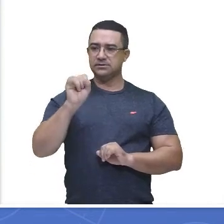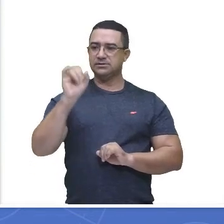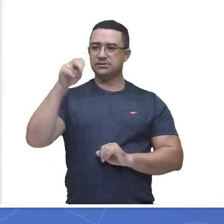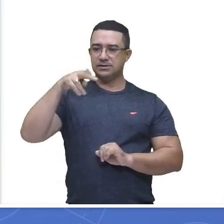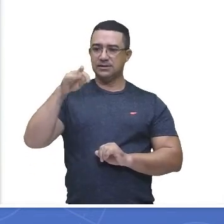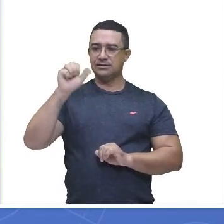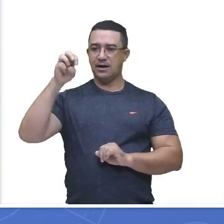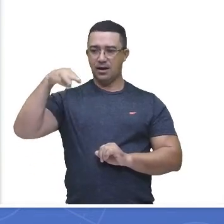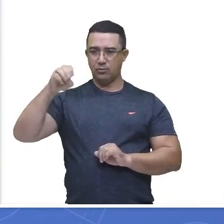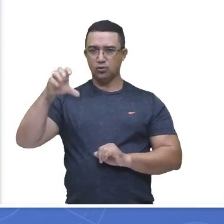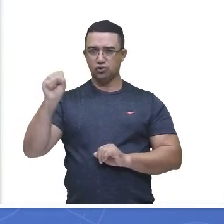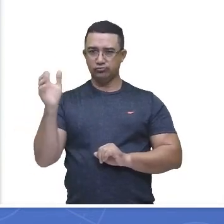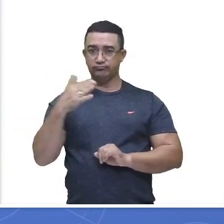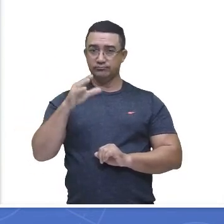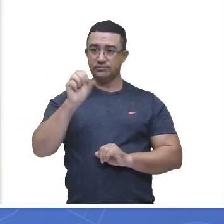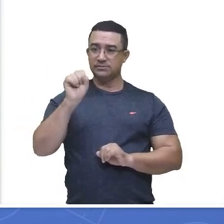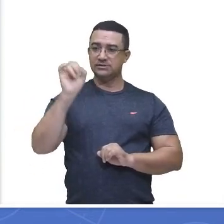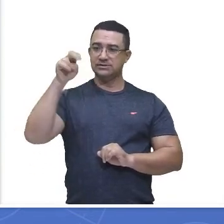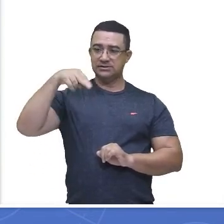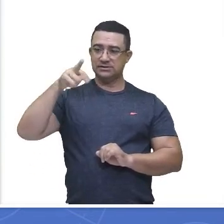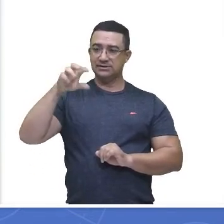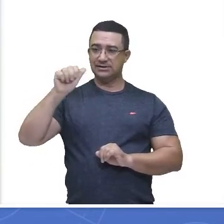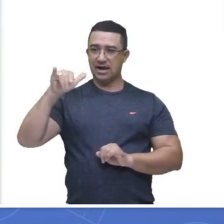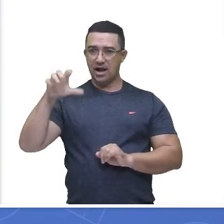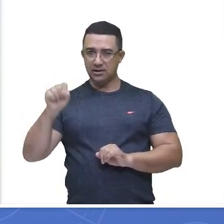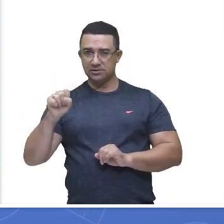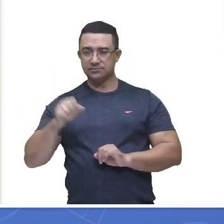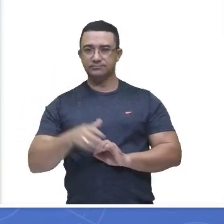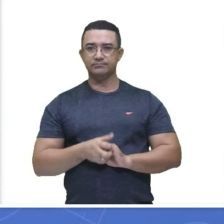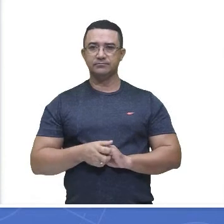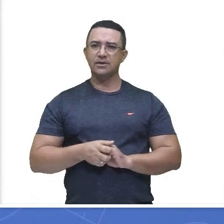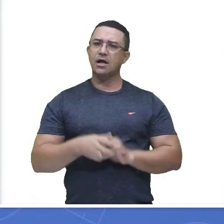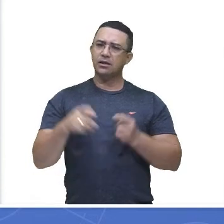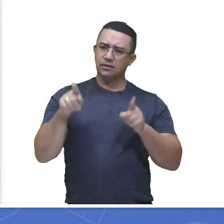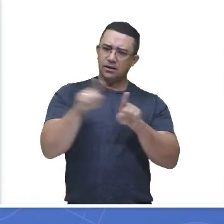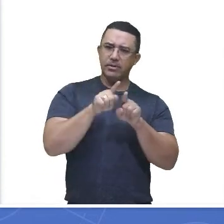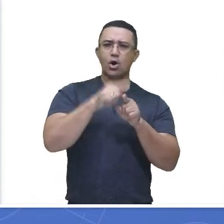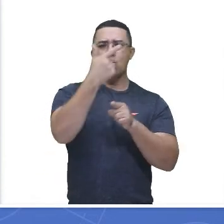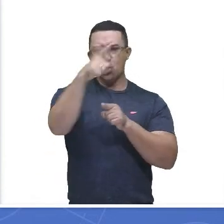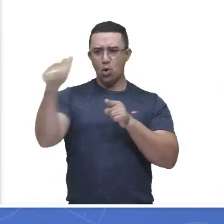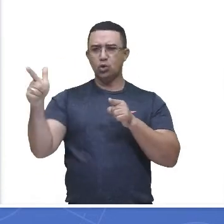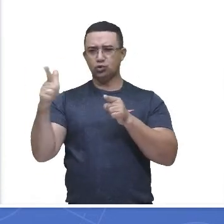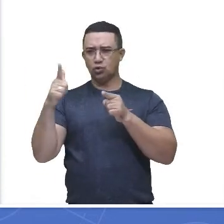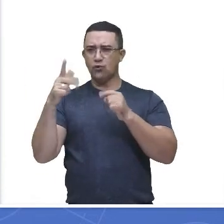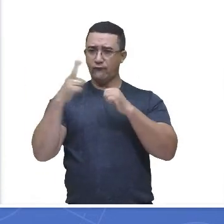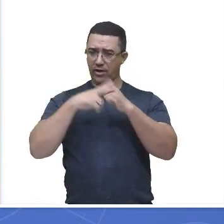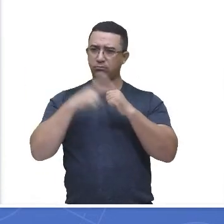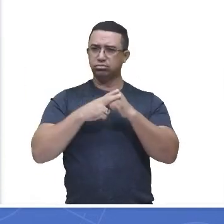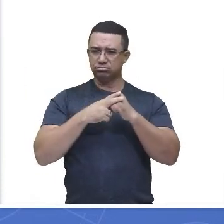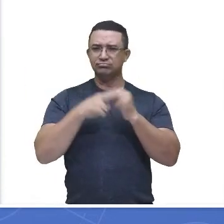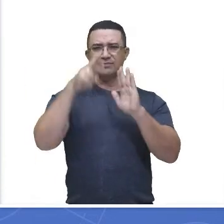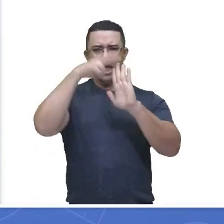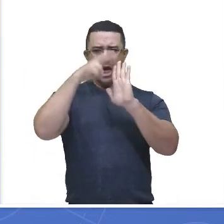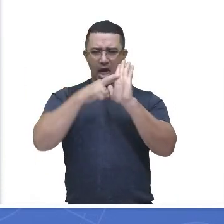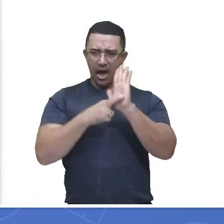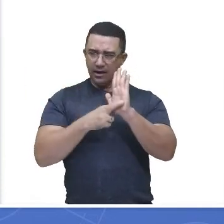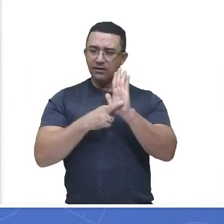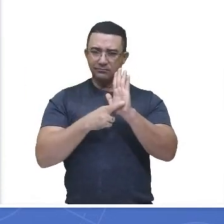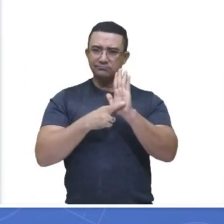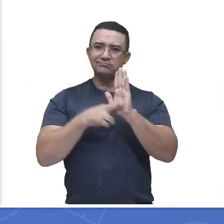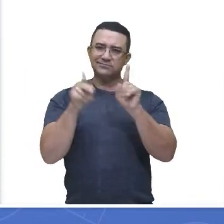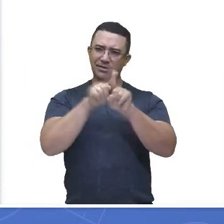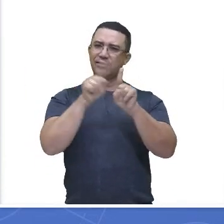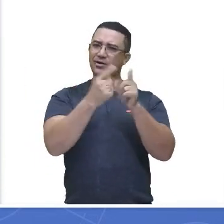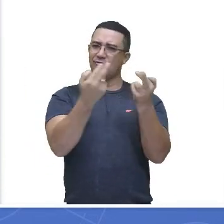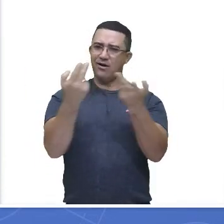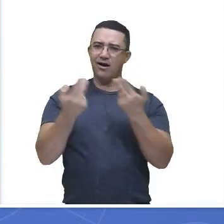Temos aqui exemplos de outros verbos que seguem essa mesma irregularidade. Ó, o verbo advertir,